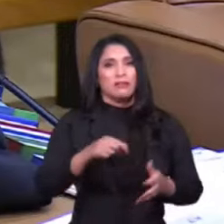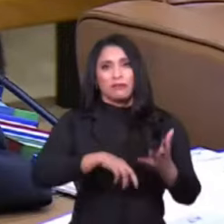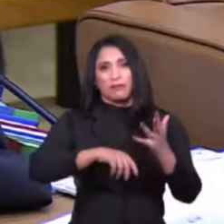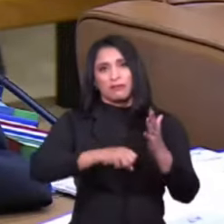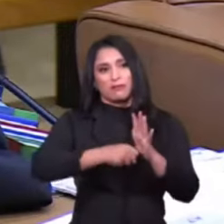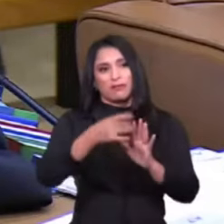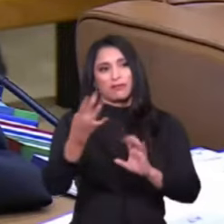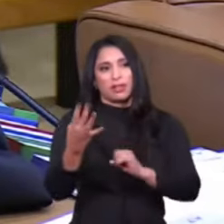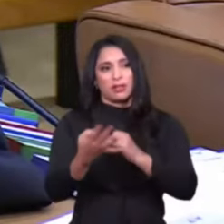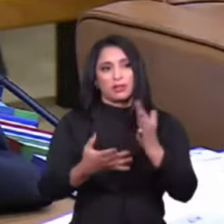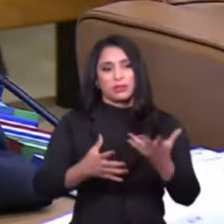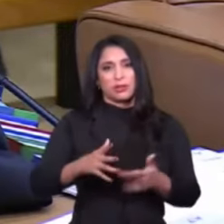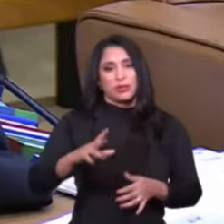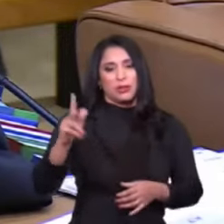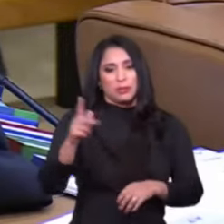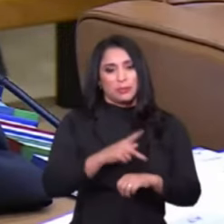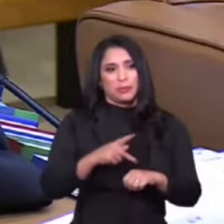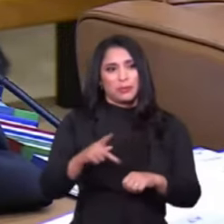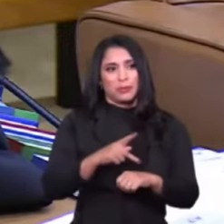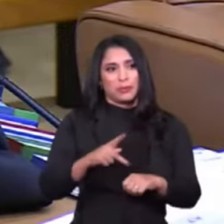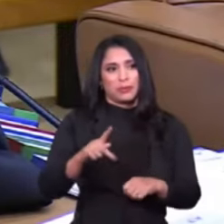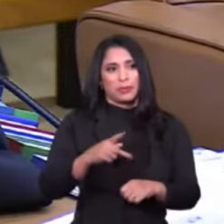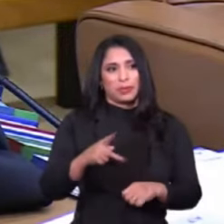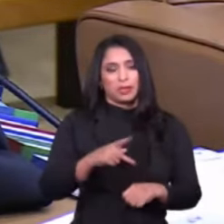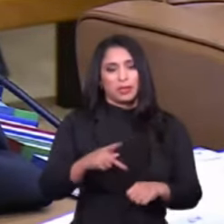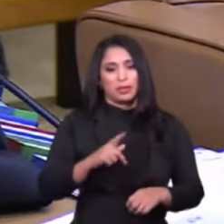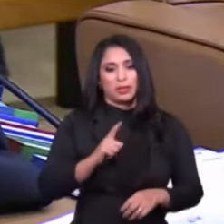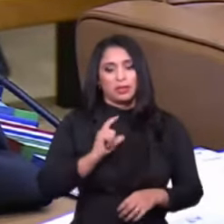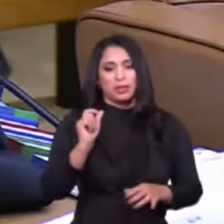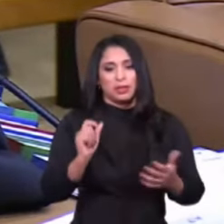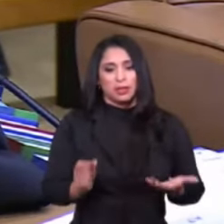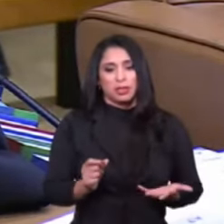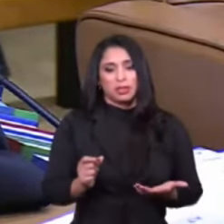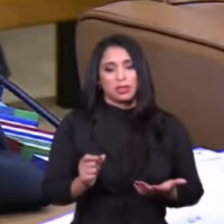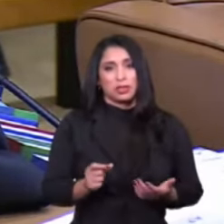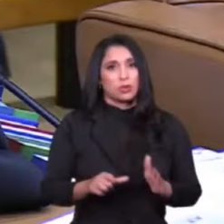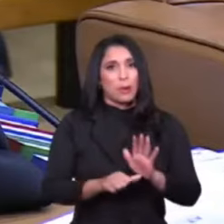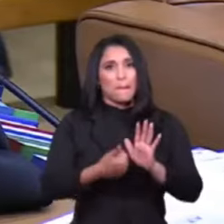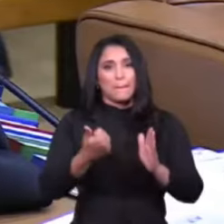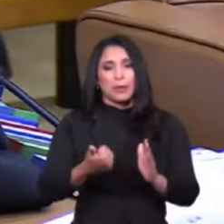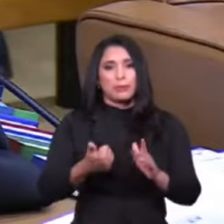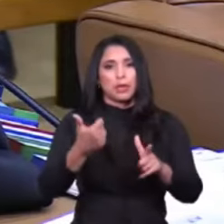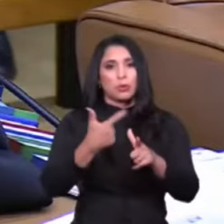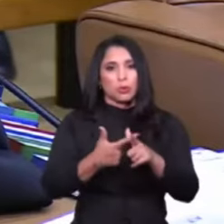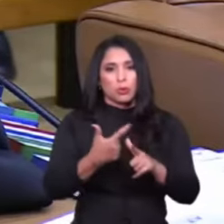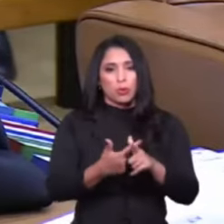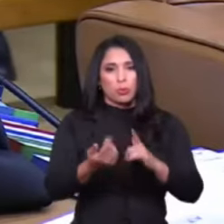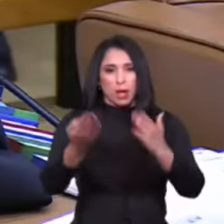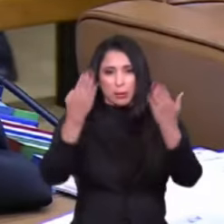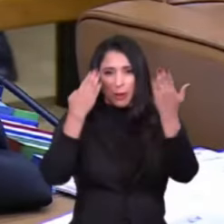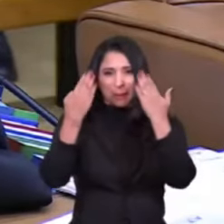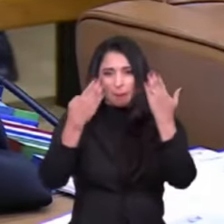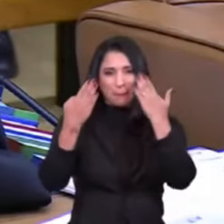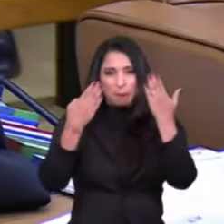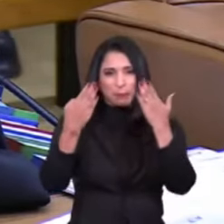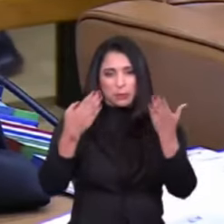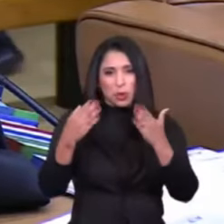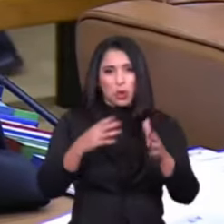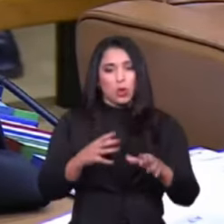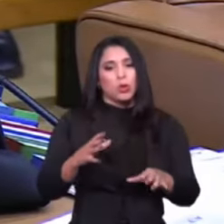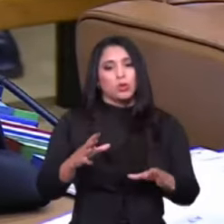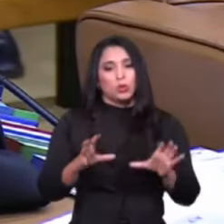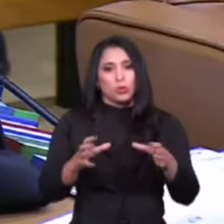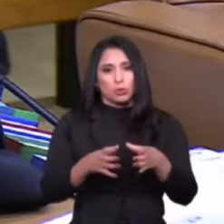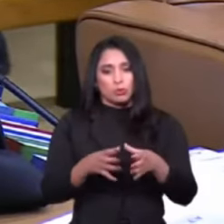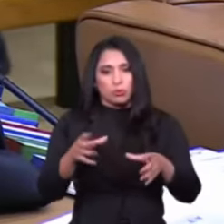Espanha, envolvendo pacientes apresentando o primeiro episódio de psicose e população adulta